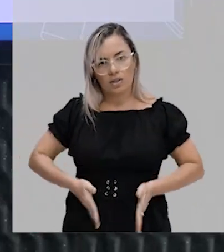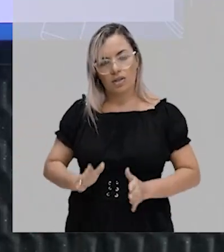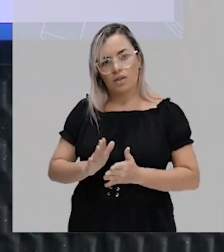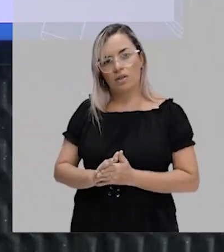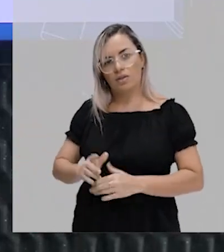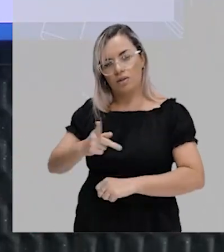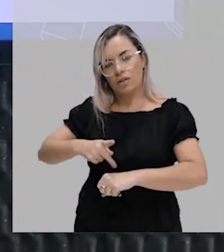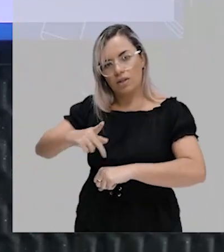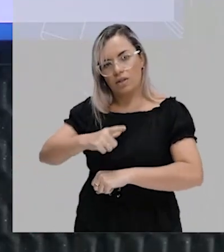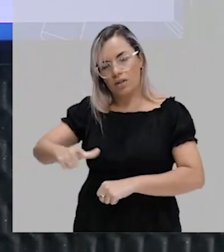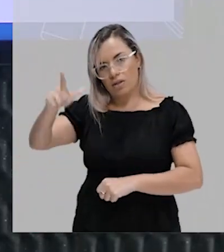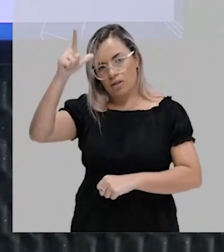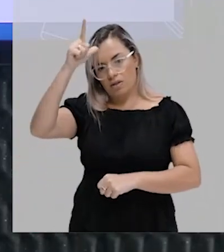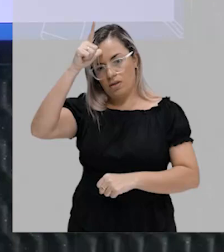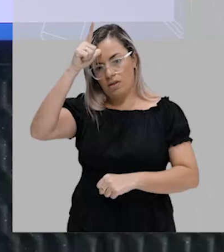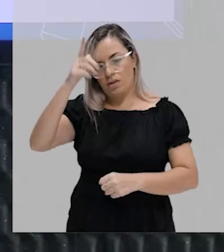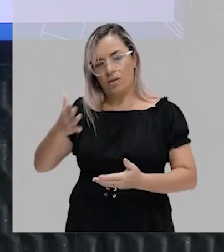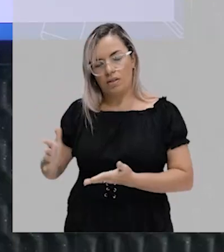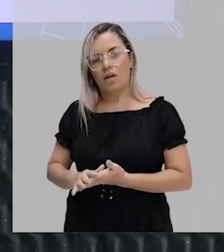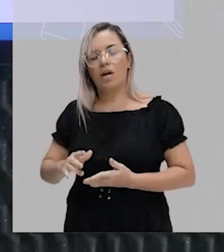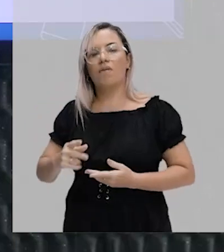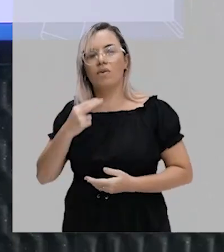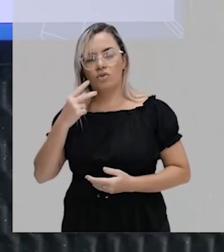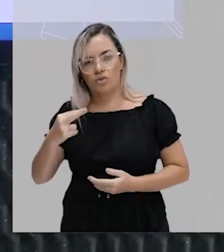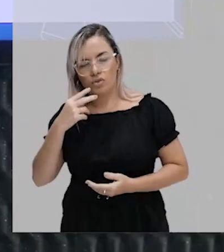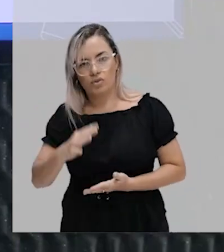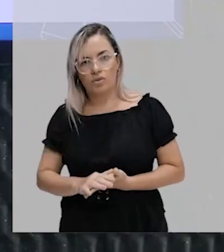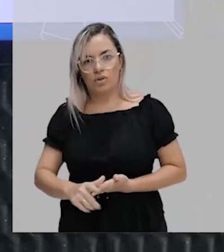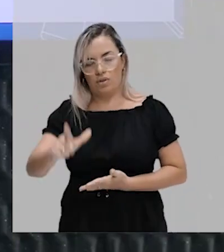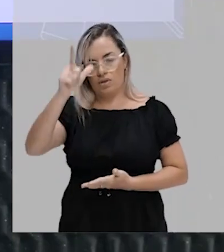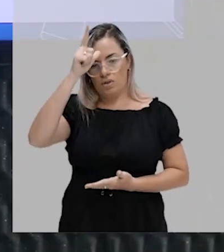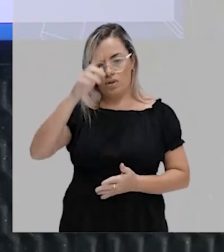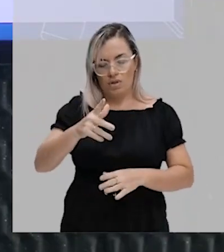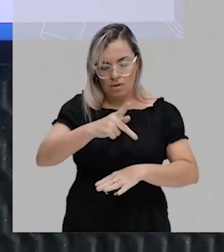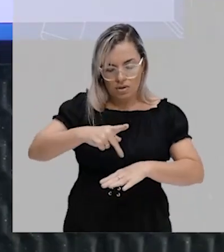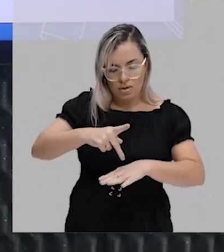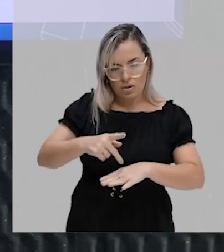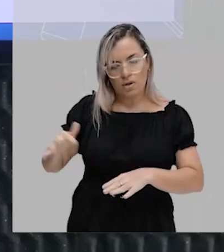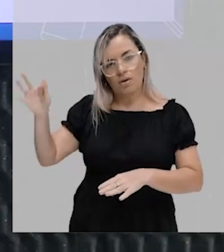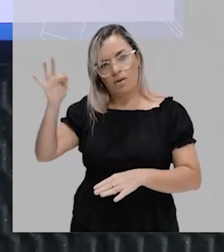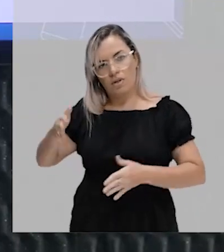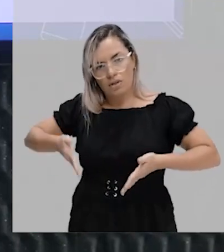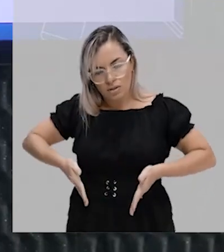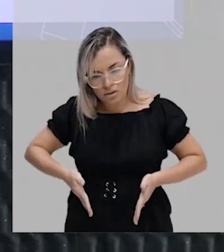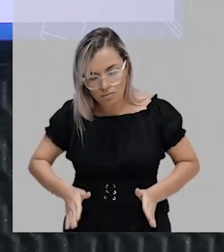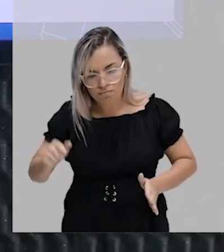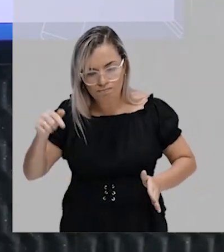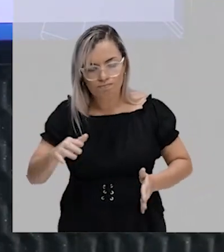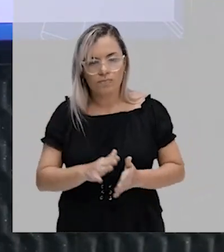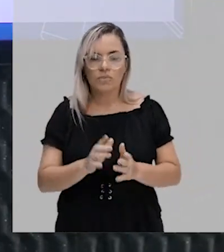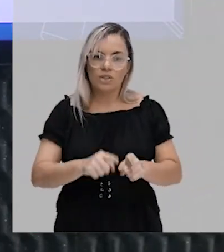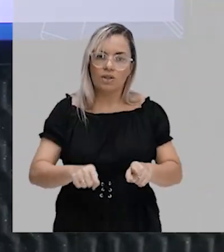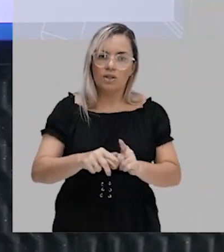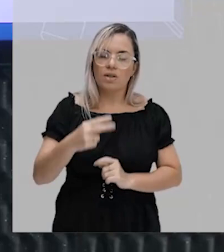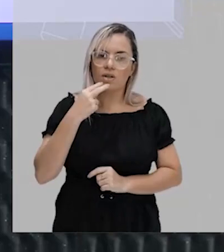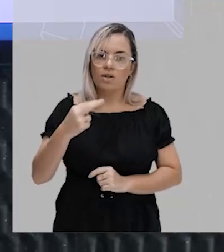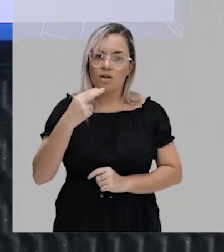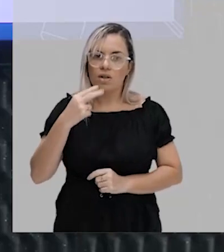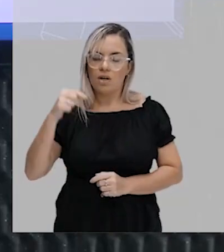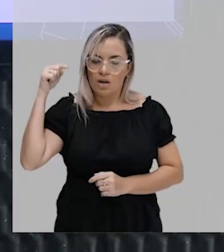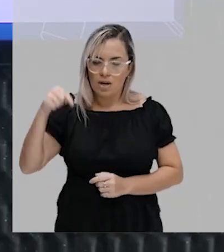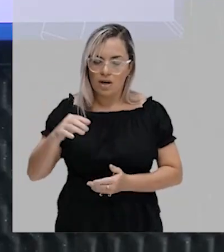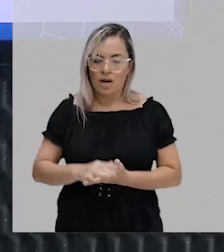falando alemão. Se você nascesse em Paris, estava falando francês. Então o aprendizado de um idioma ele também é uma coisa